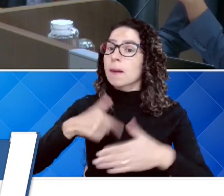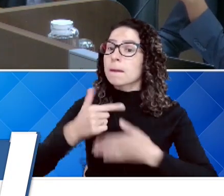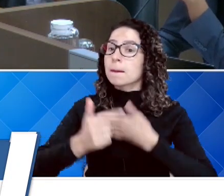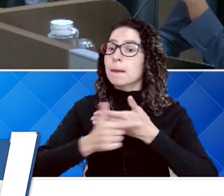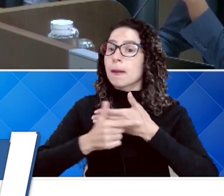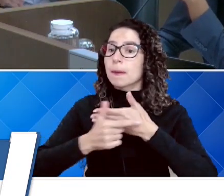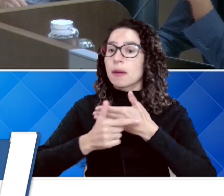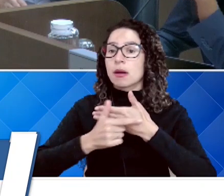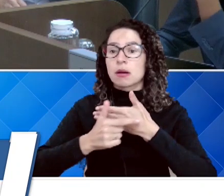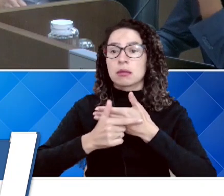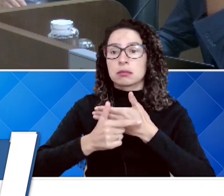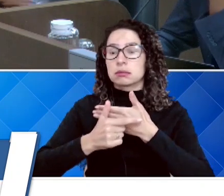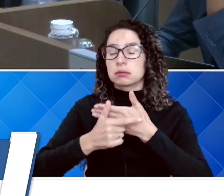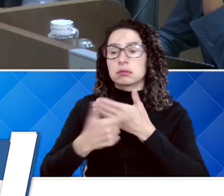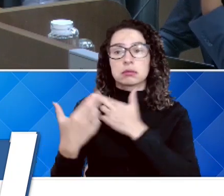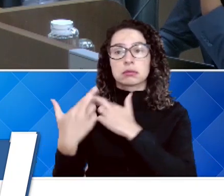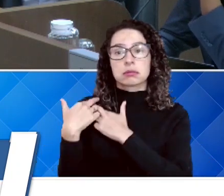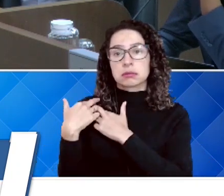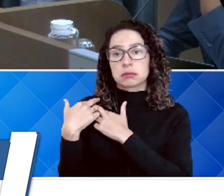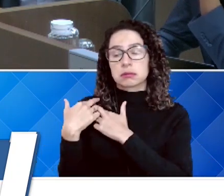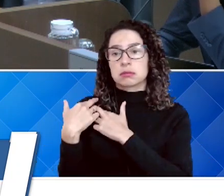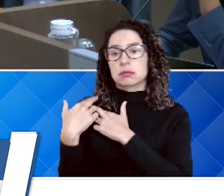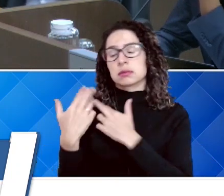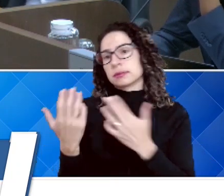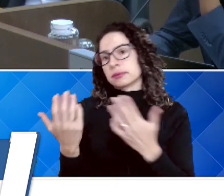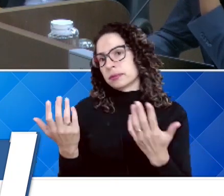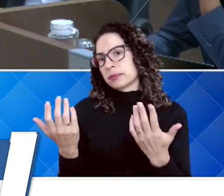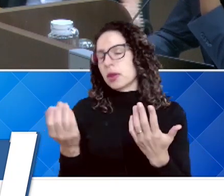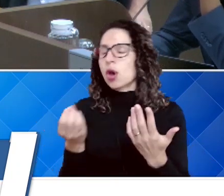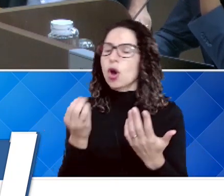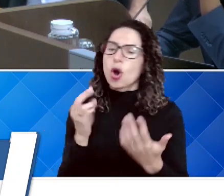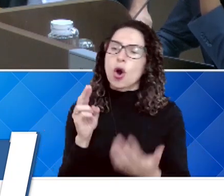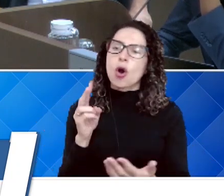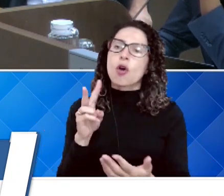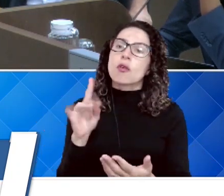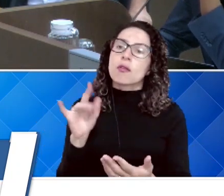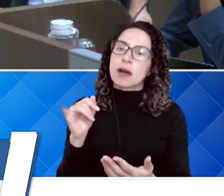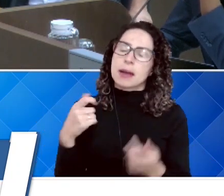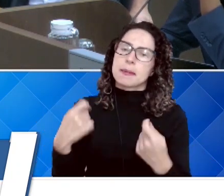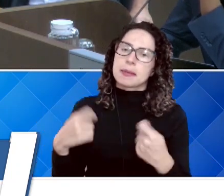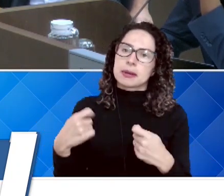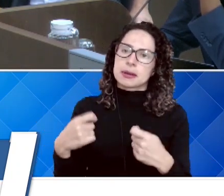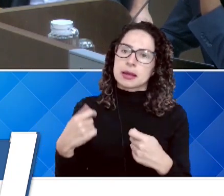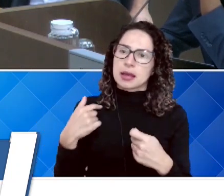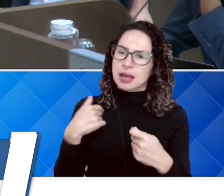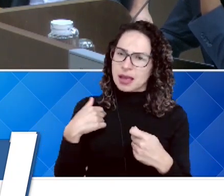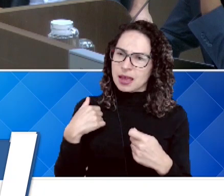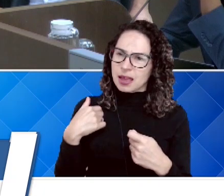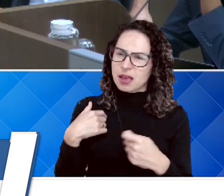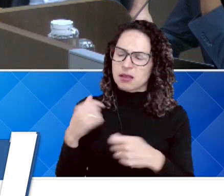papel. Ou precisa, ou será que vai precisar de eu ingressar